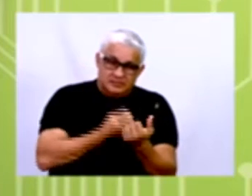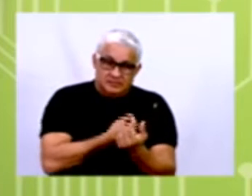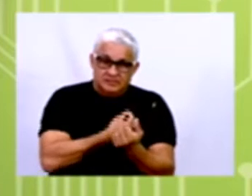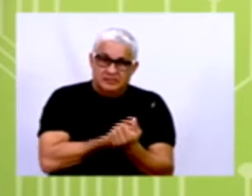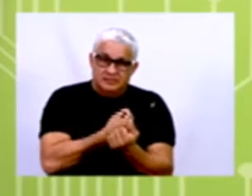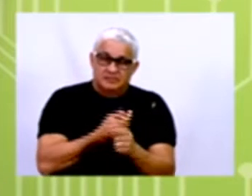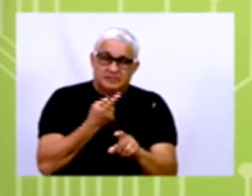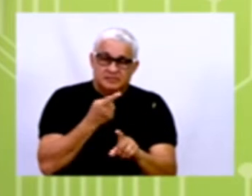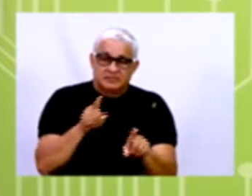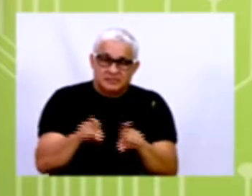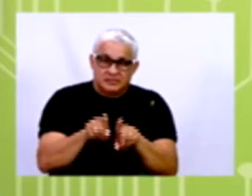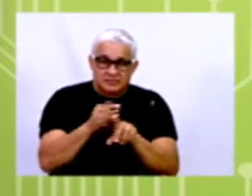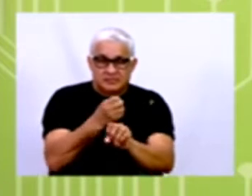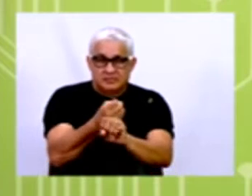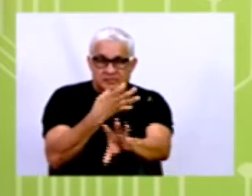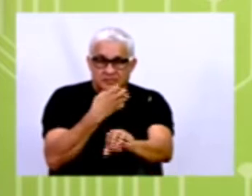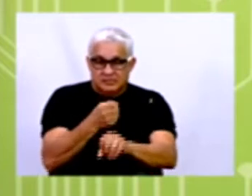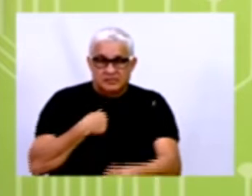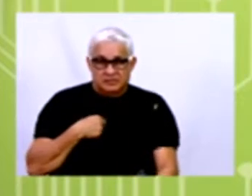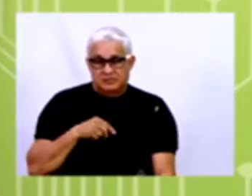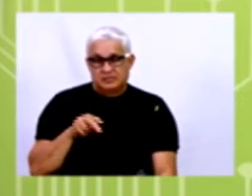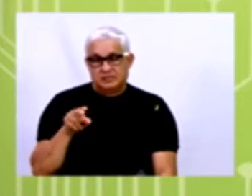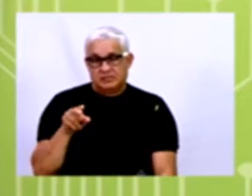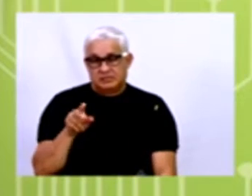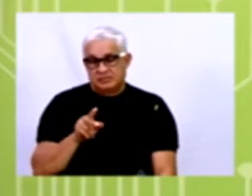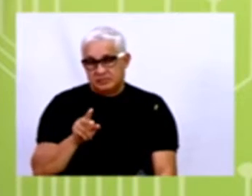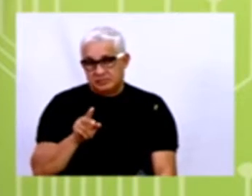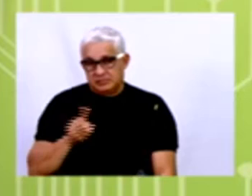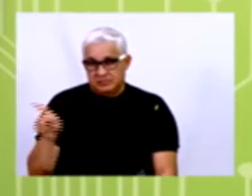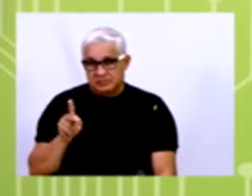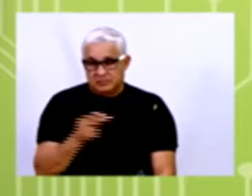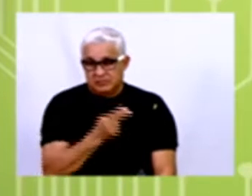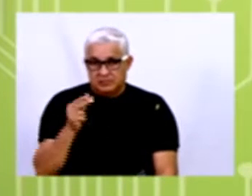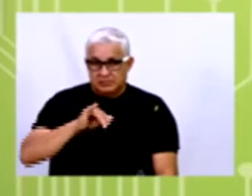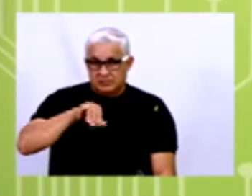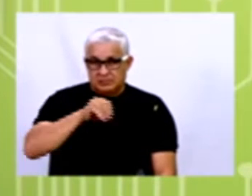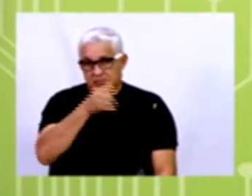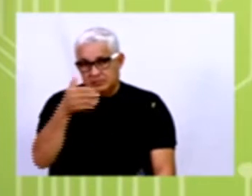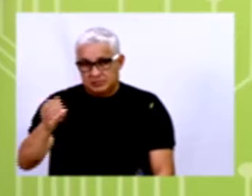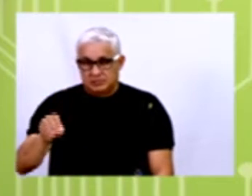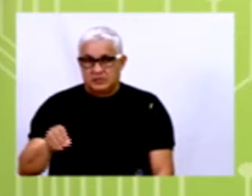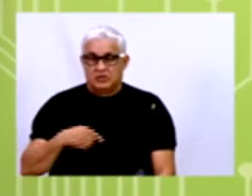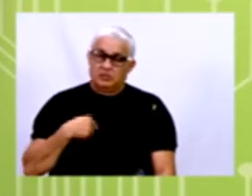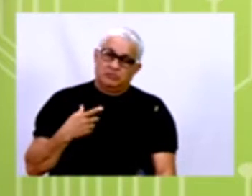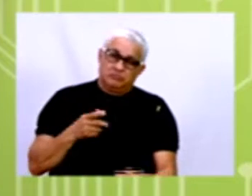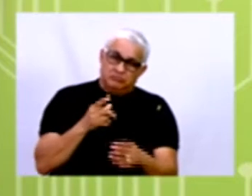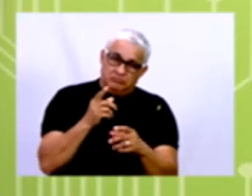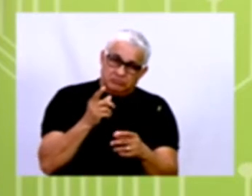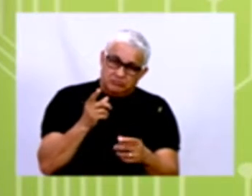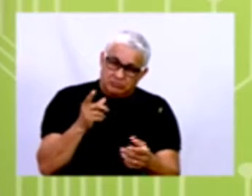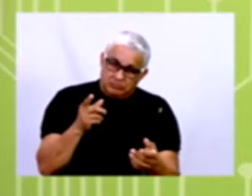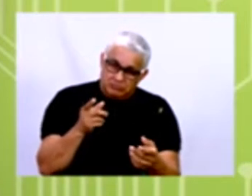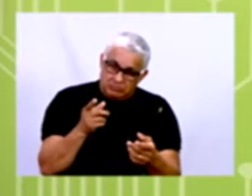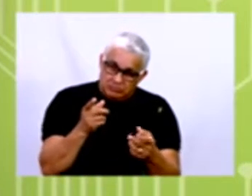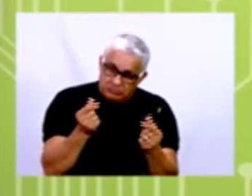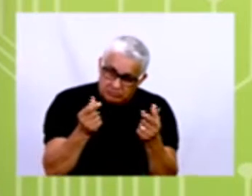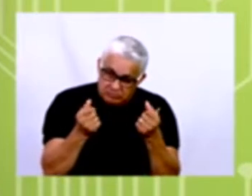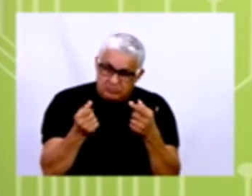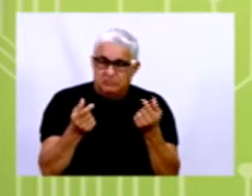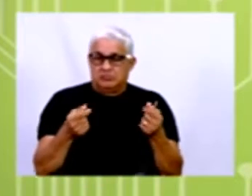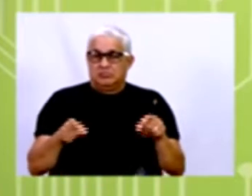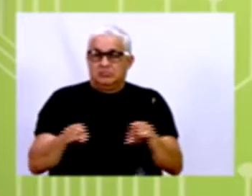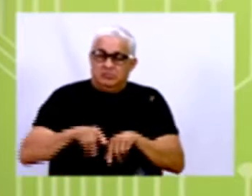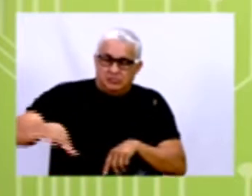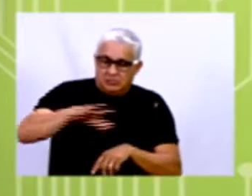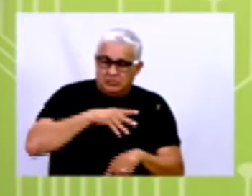distância. Eu sou o professor João Batista, atuo na área de economia no IFRO e quero dar umas